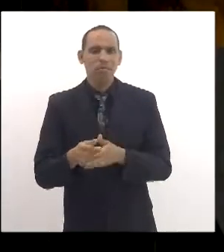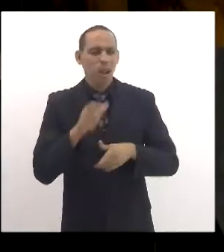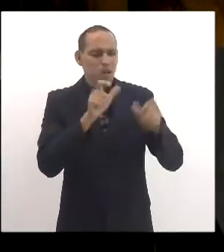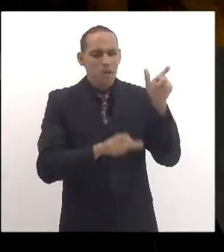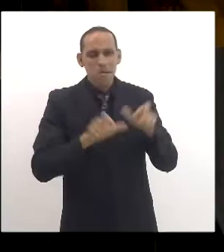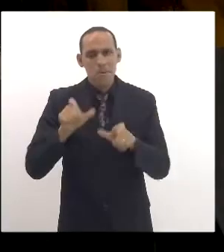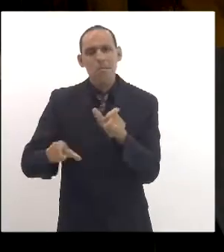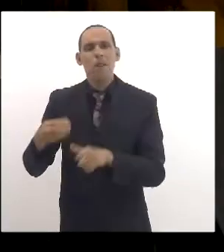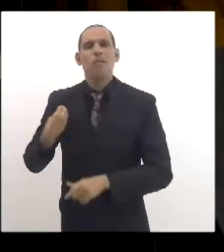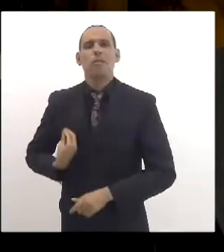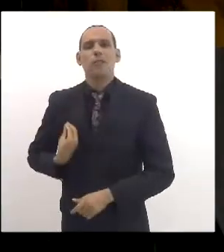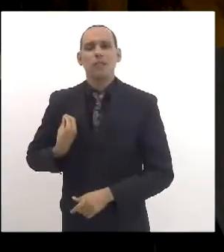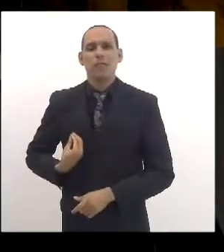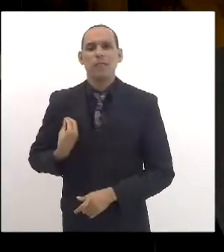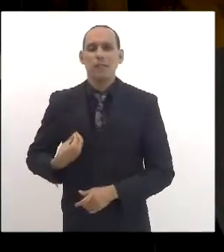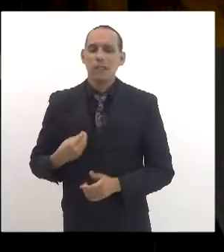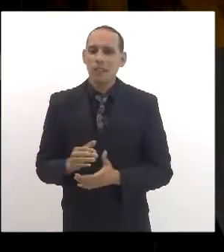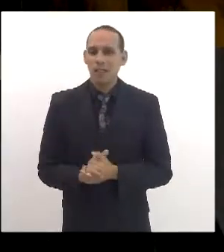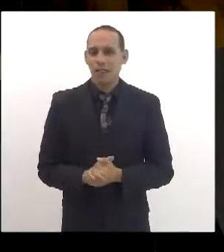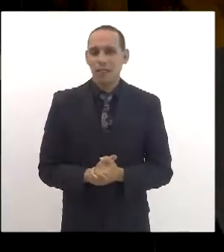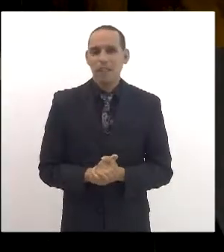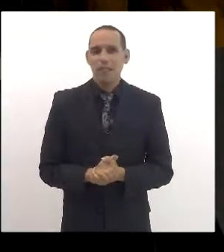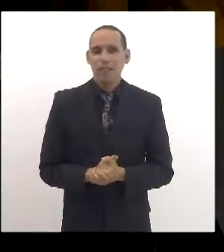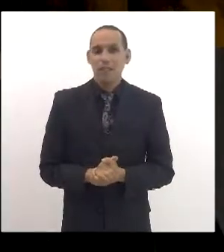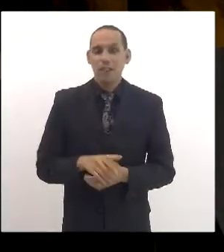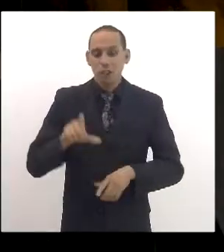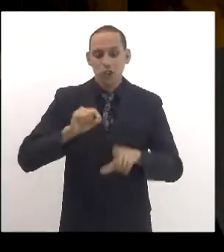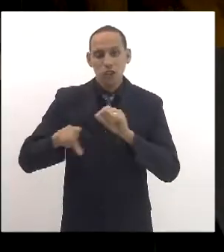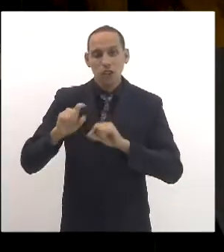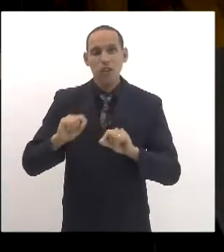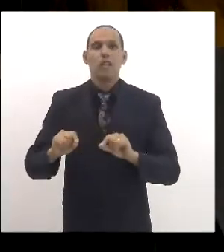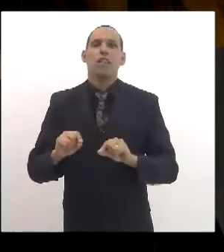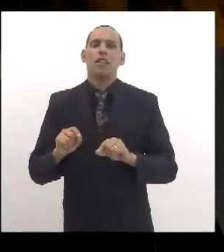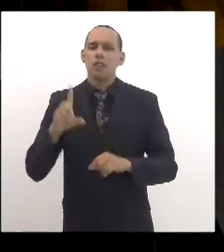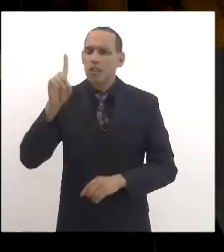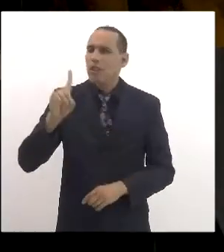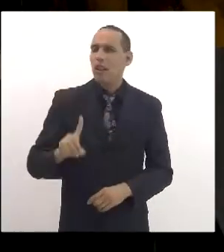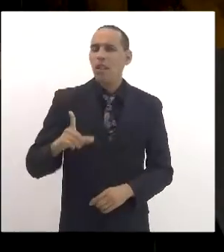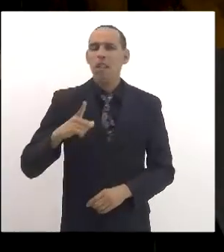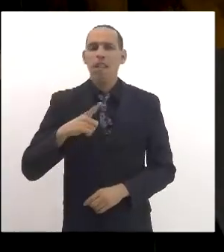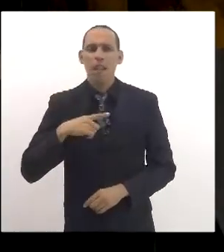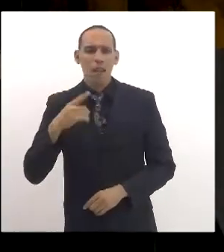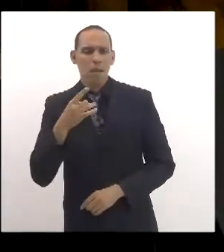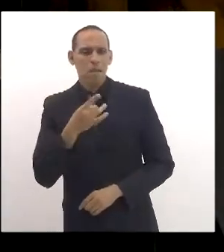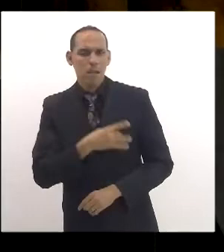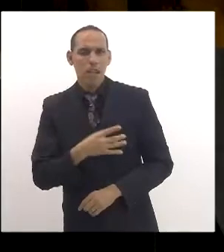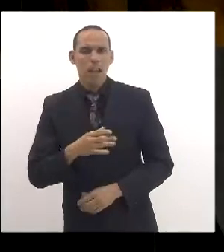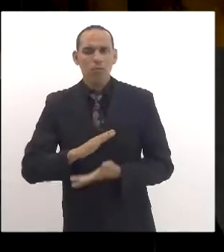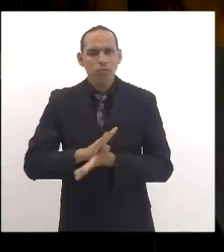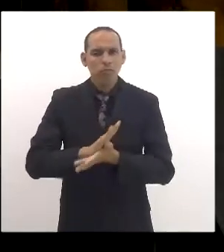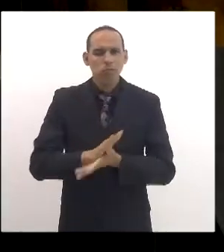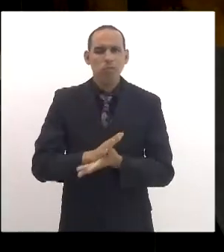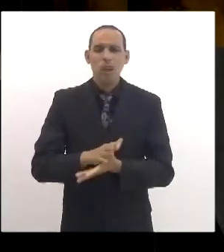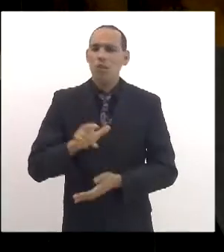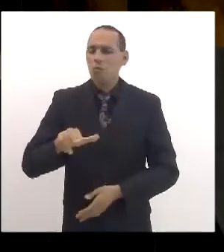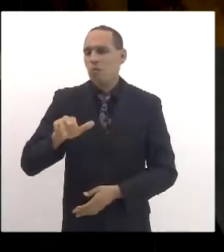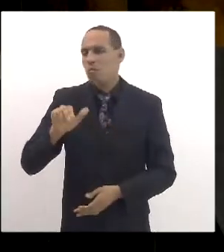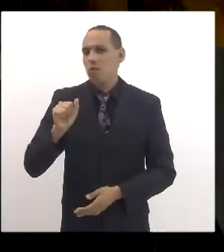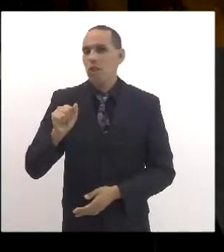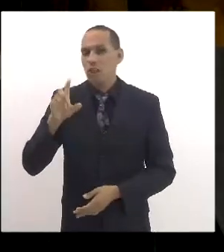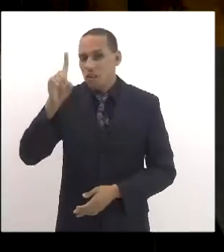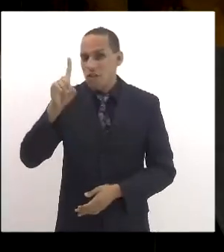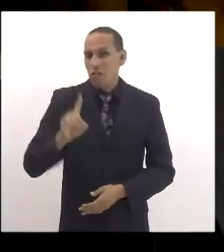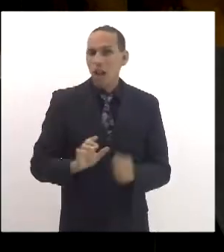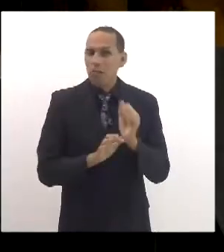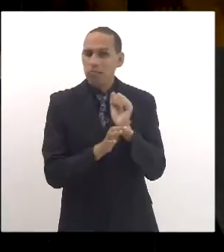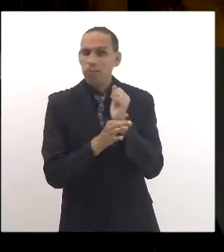viva, tem o direito de fazer as suas próprias escolhas sem medo, sem violência ou sem discriminação. O direito à